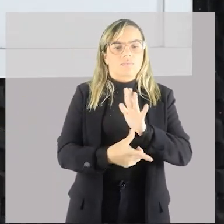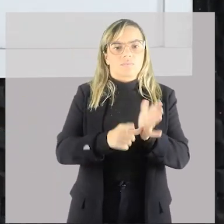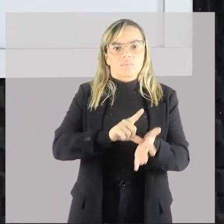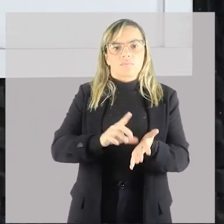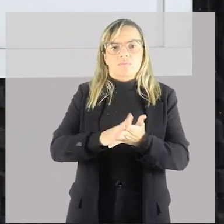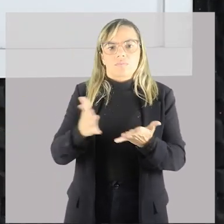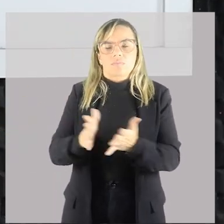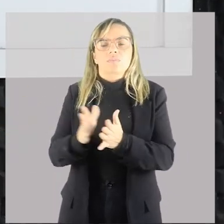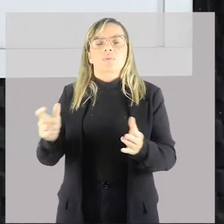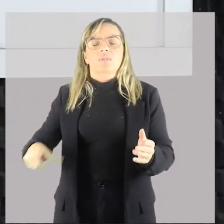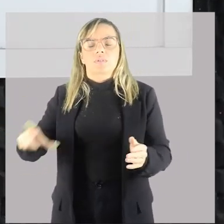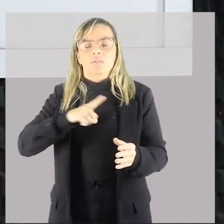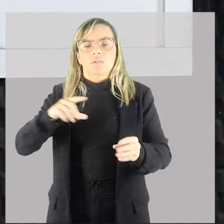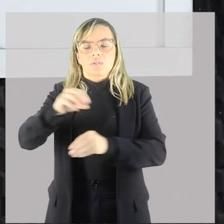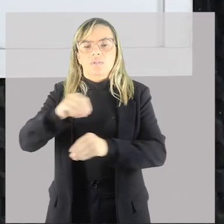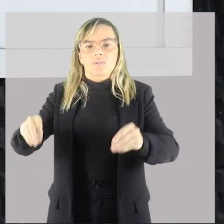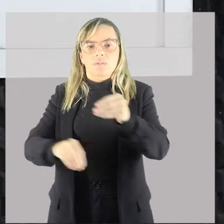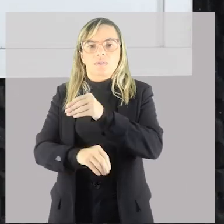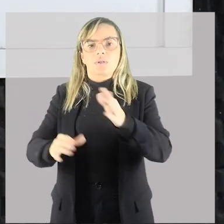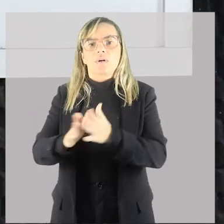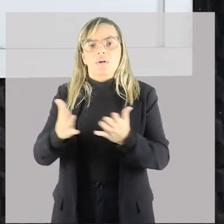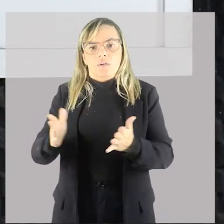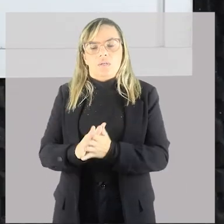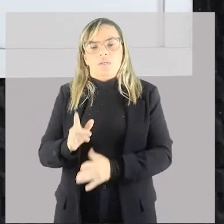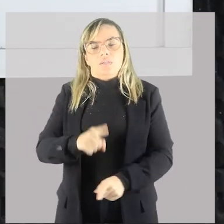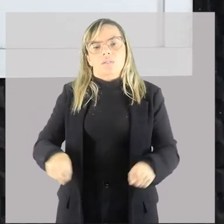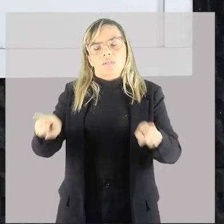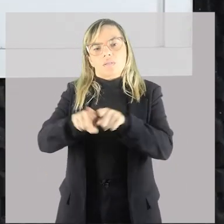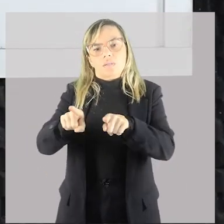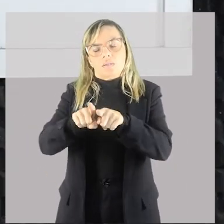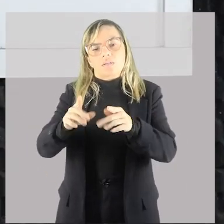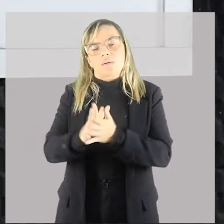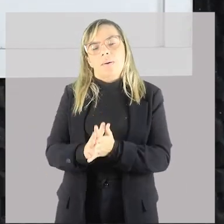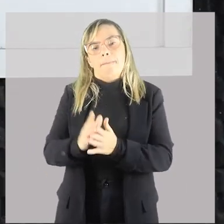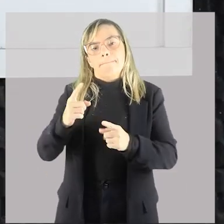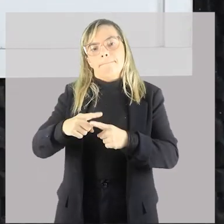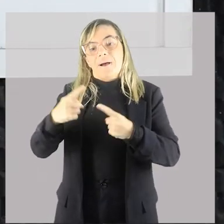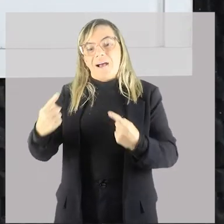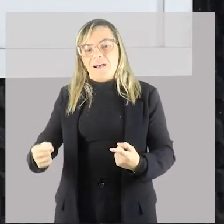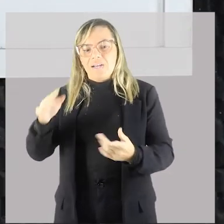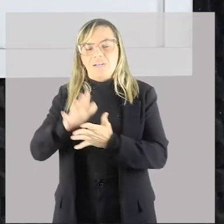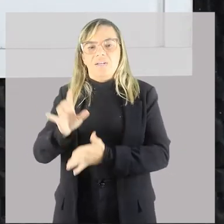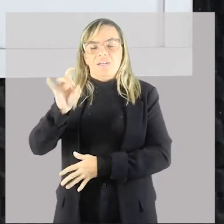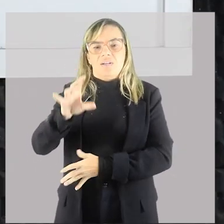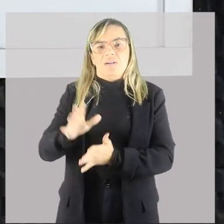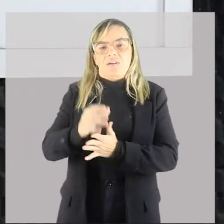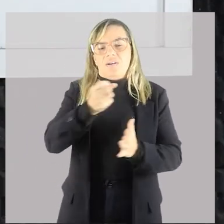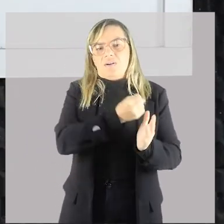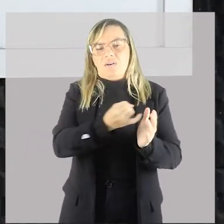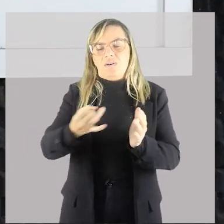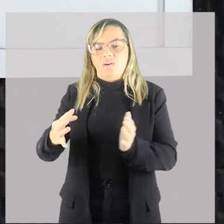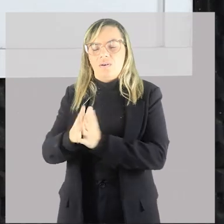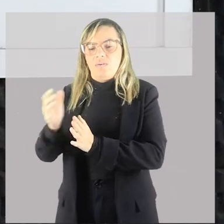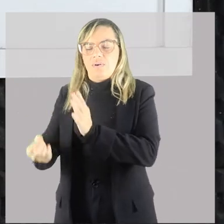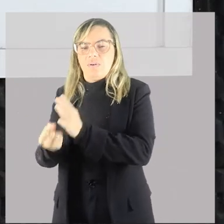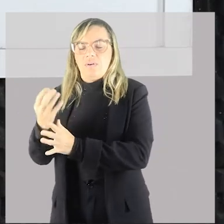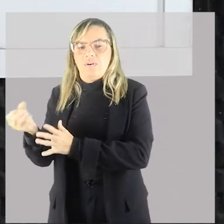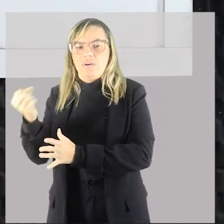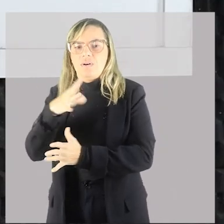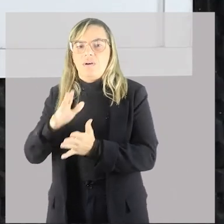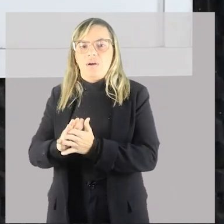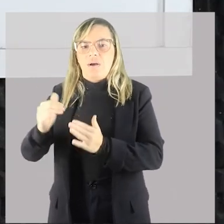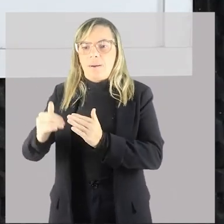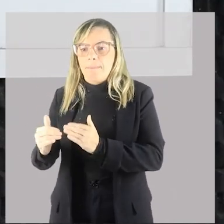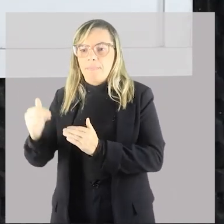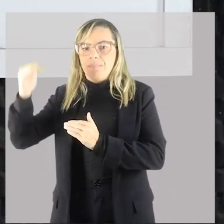de elementos, né? Só que o seguinte, você tem a quantidade de elementos para formar os grupos é